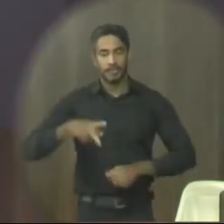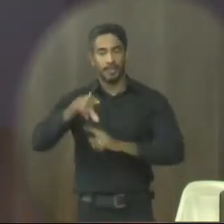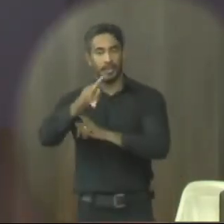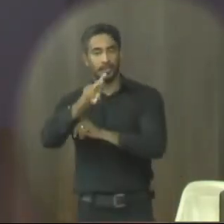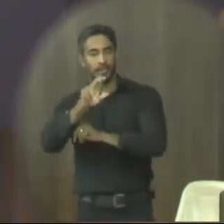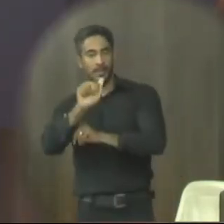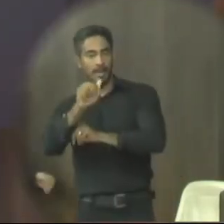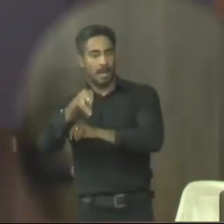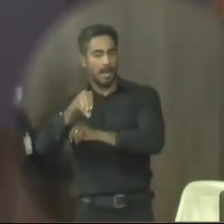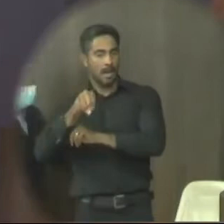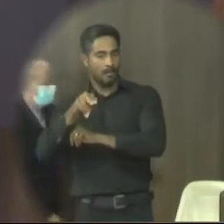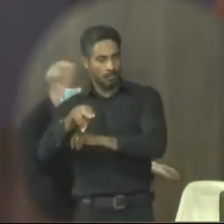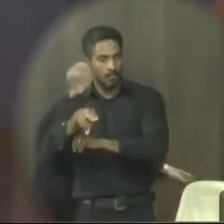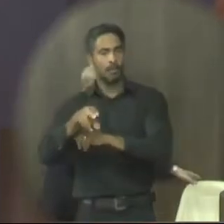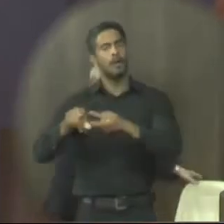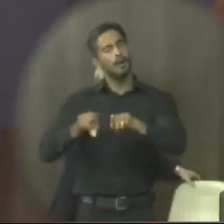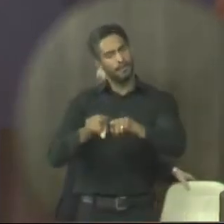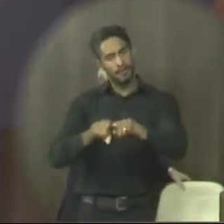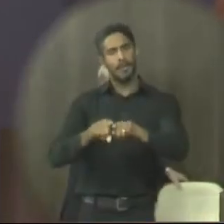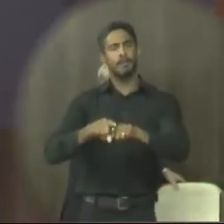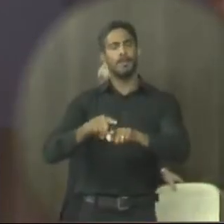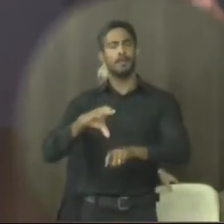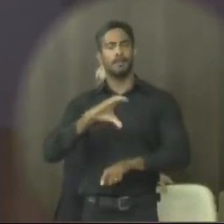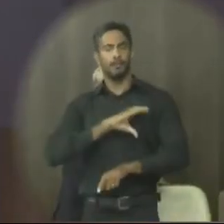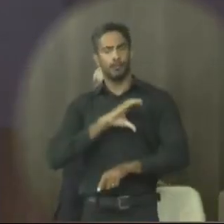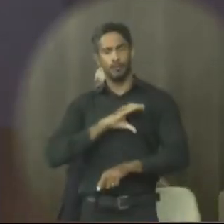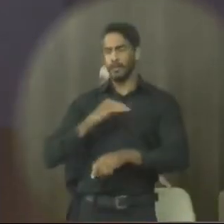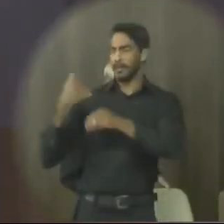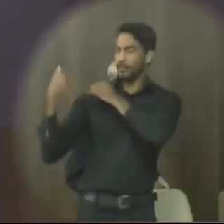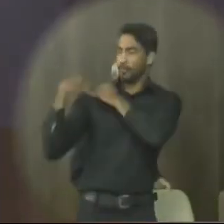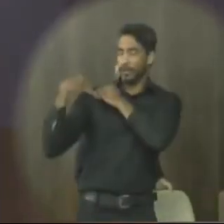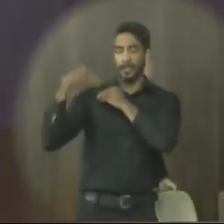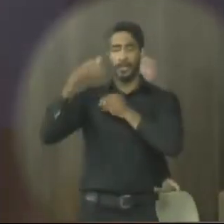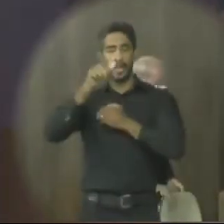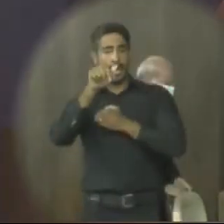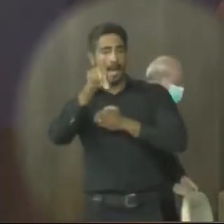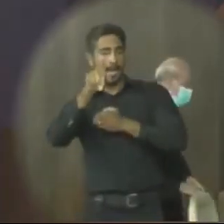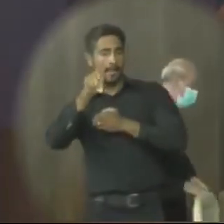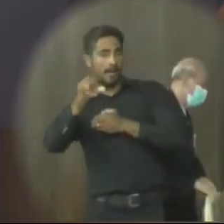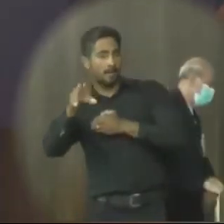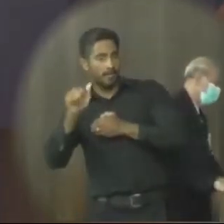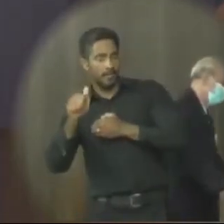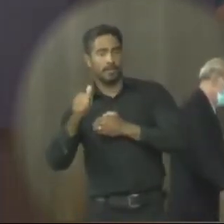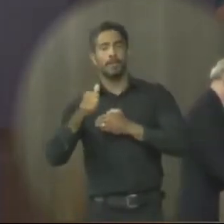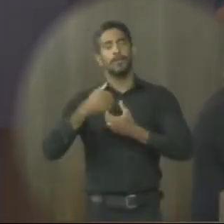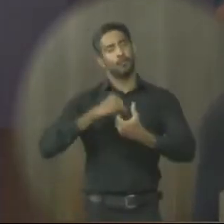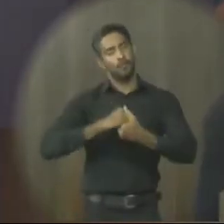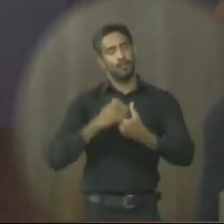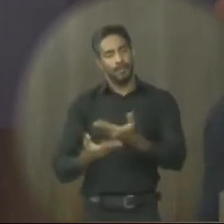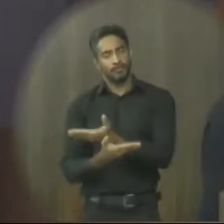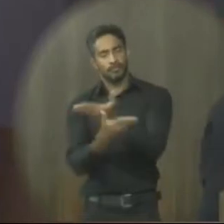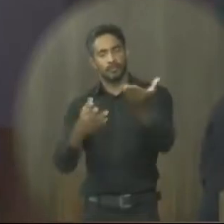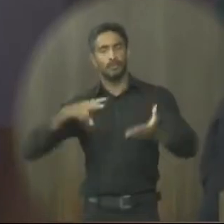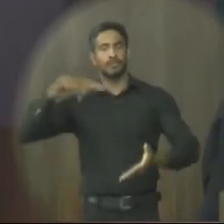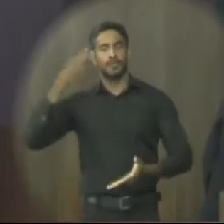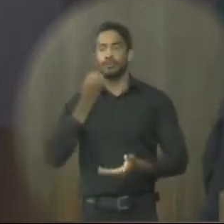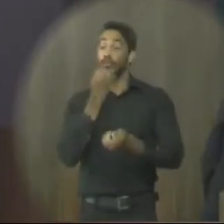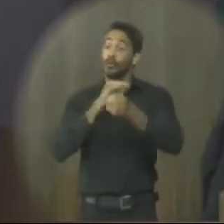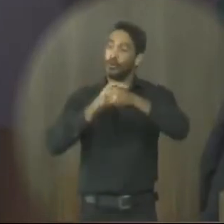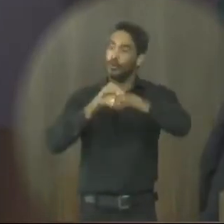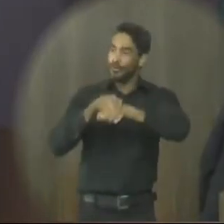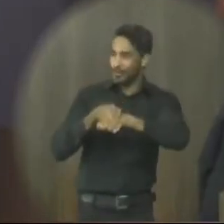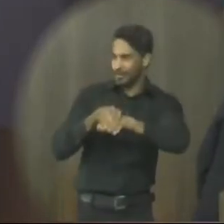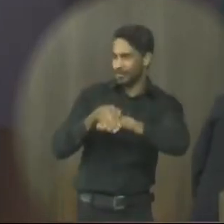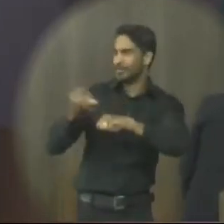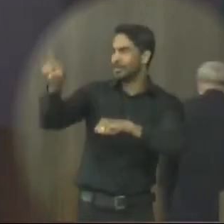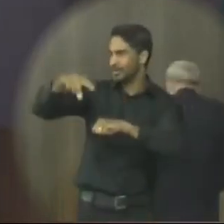nome de Ramon e do nosso líder da Ori, cumprimentar todos os outros vereadores. Boa noite ao público, né? E boa noite a todos os cidadãos